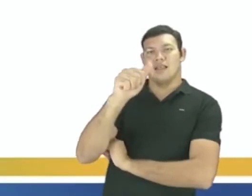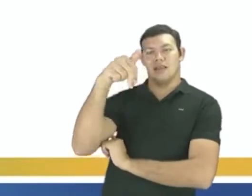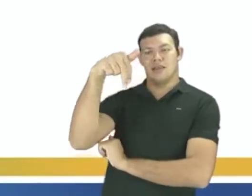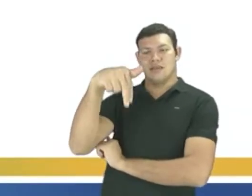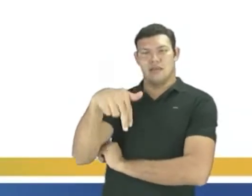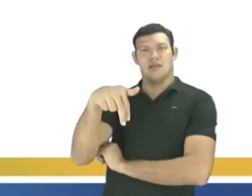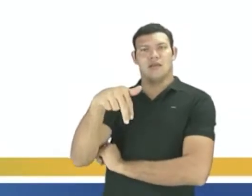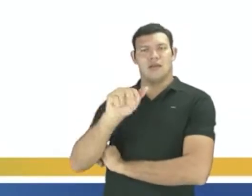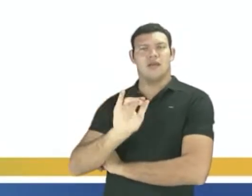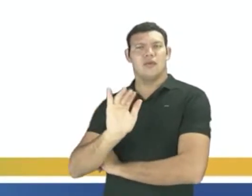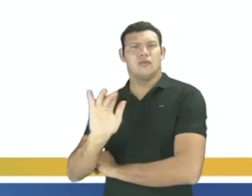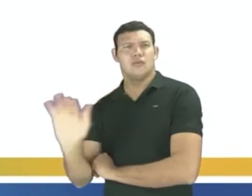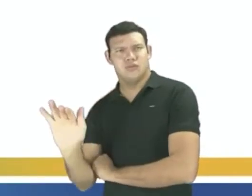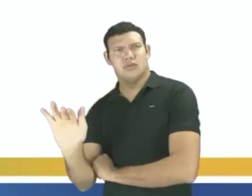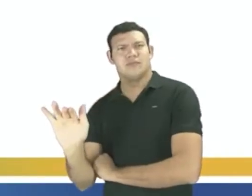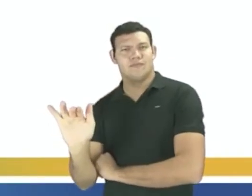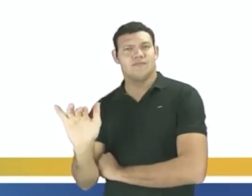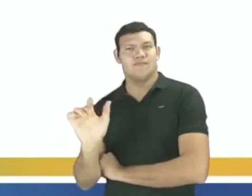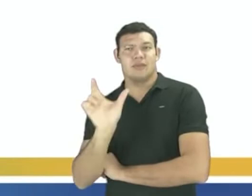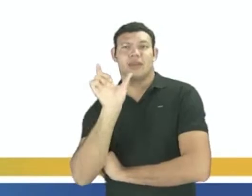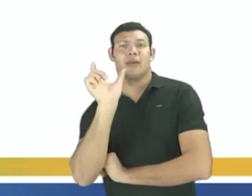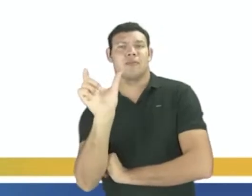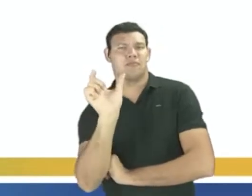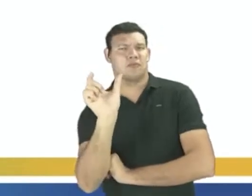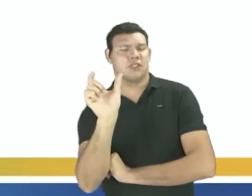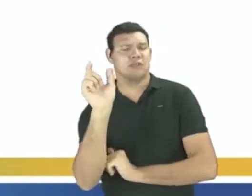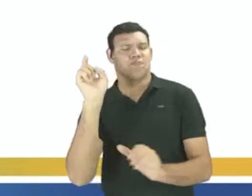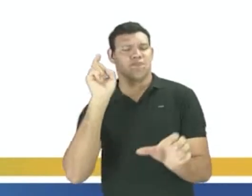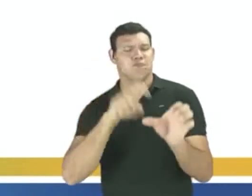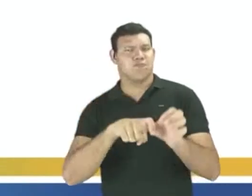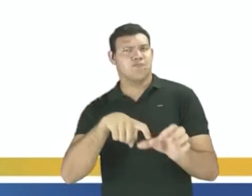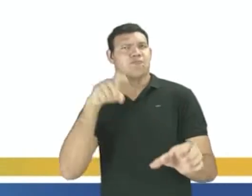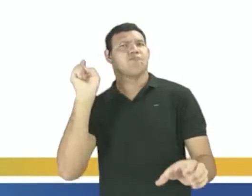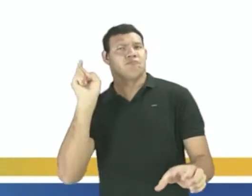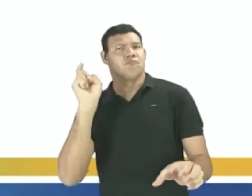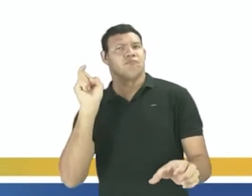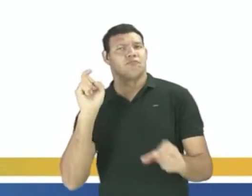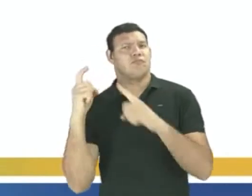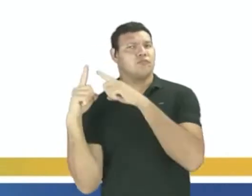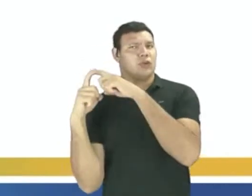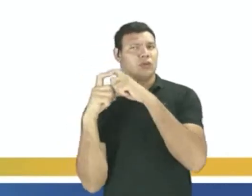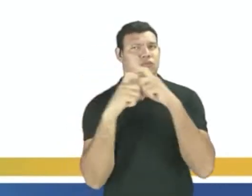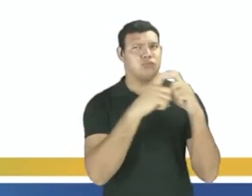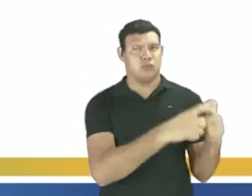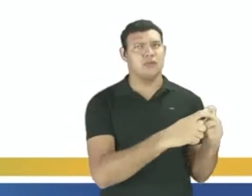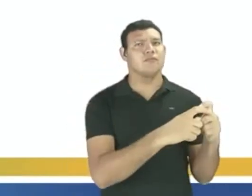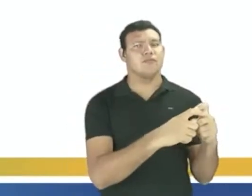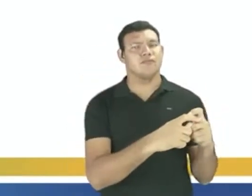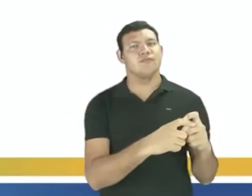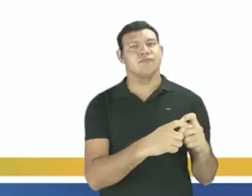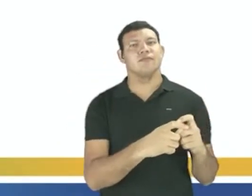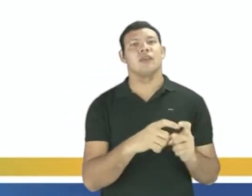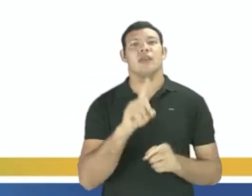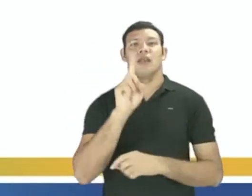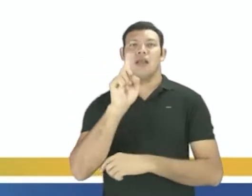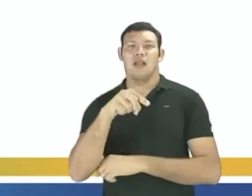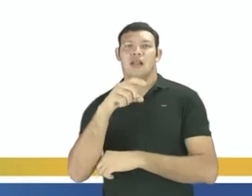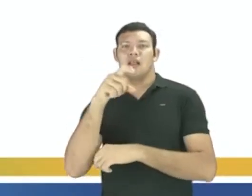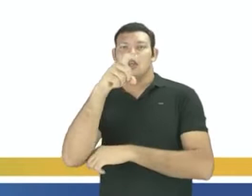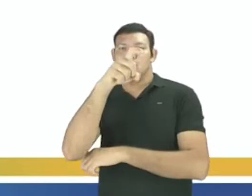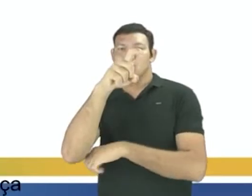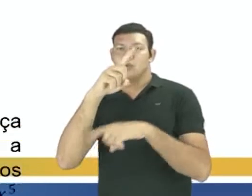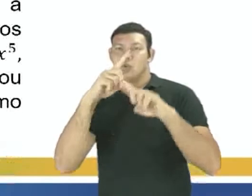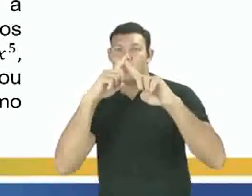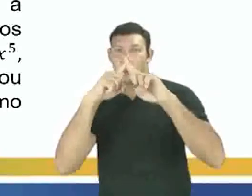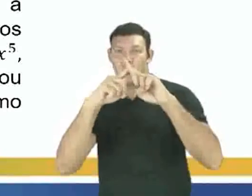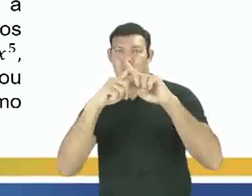independente do polinômio. E nós temos também o x'inho, que é a variável desse